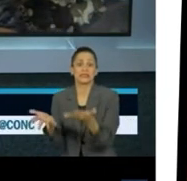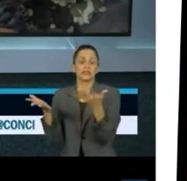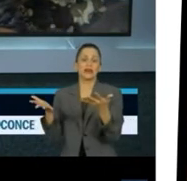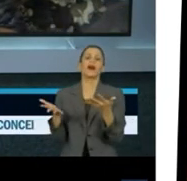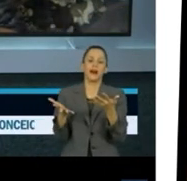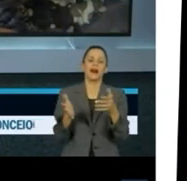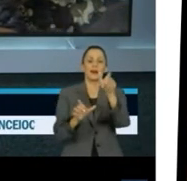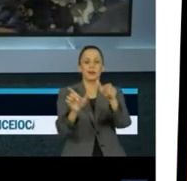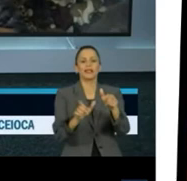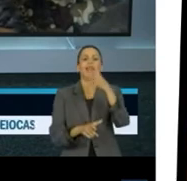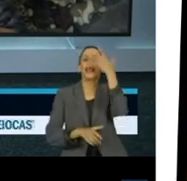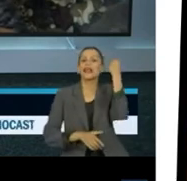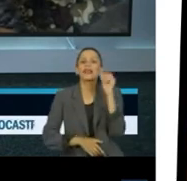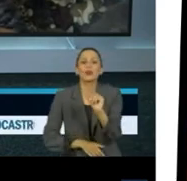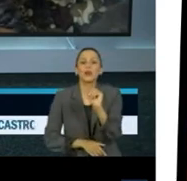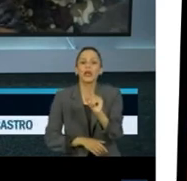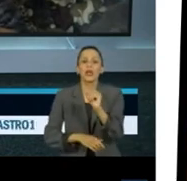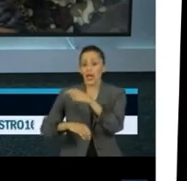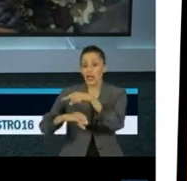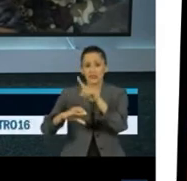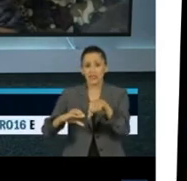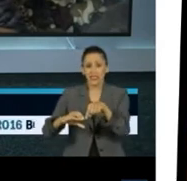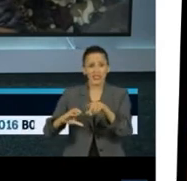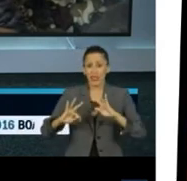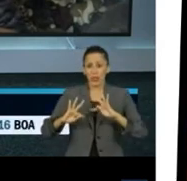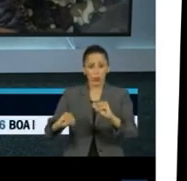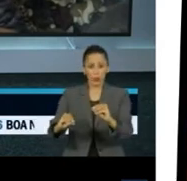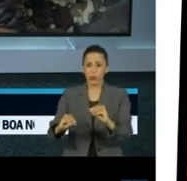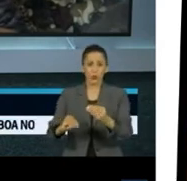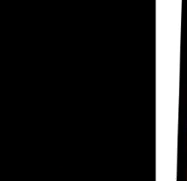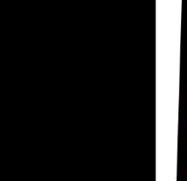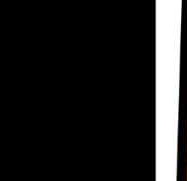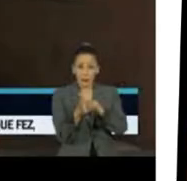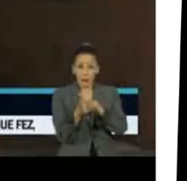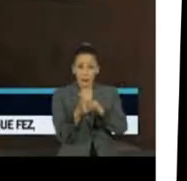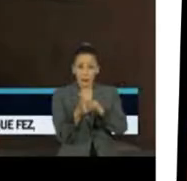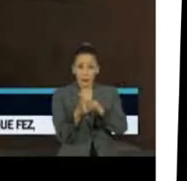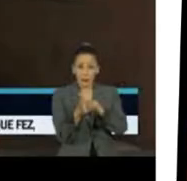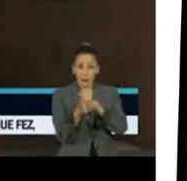ciência está presente em tudo da nossa vida.